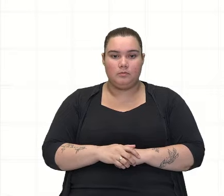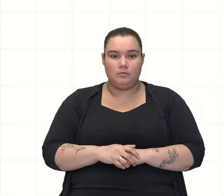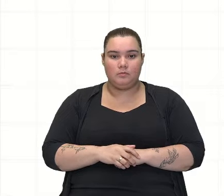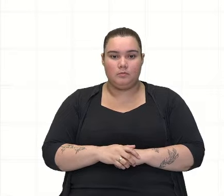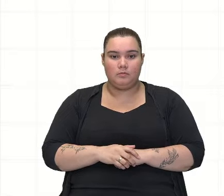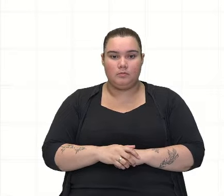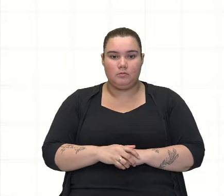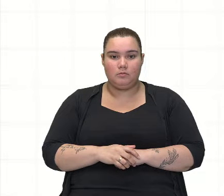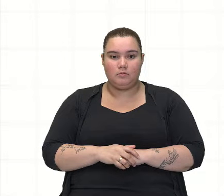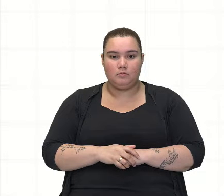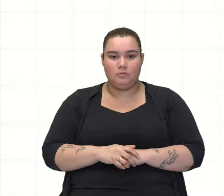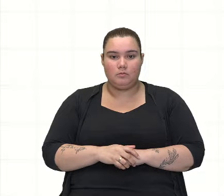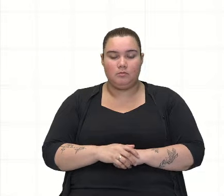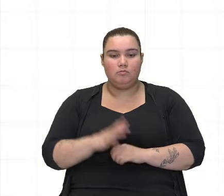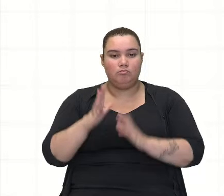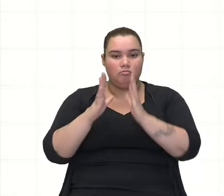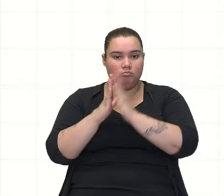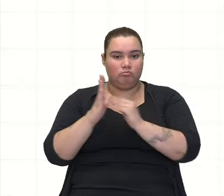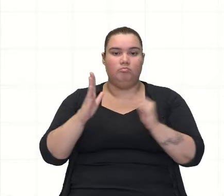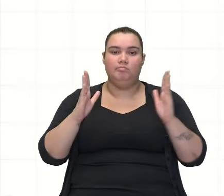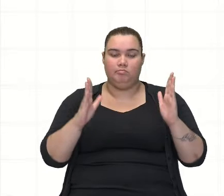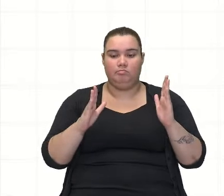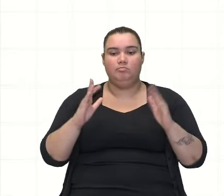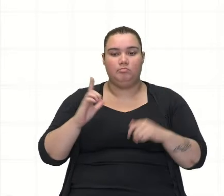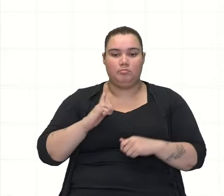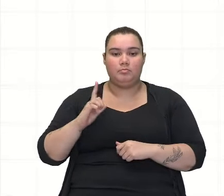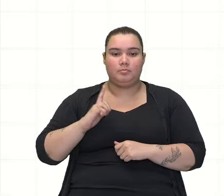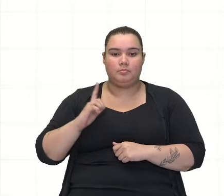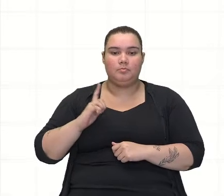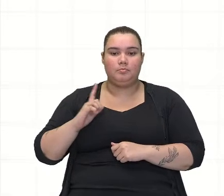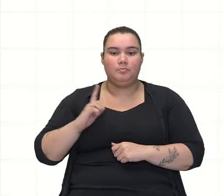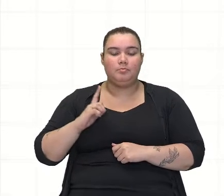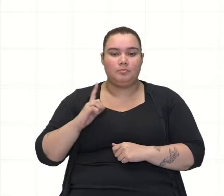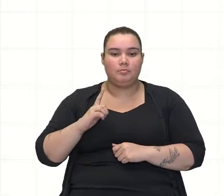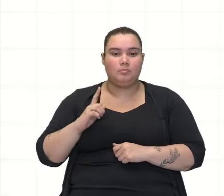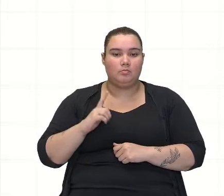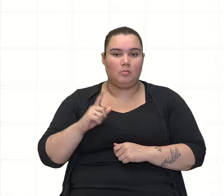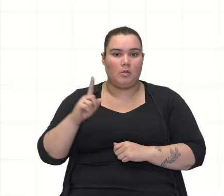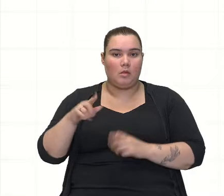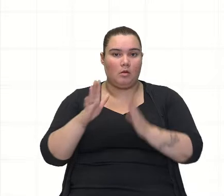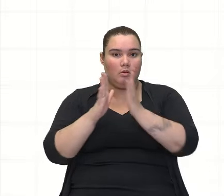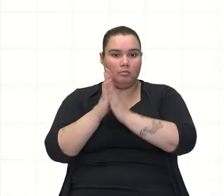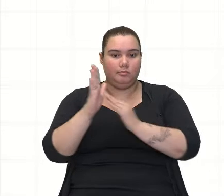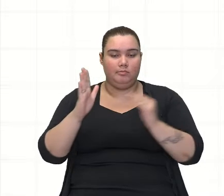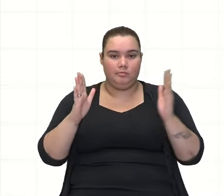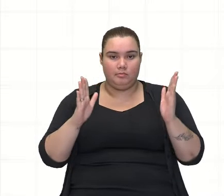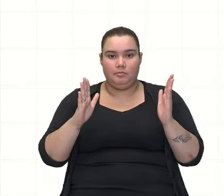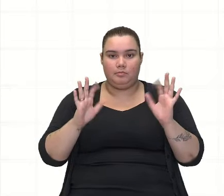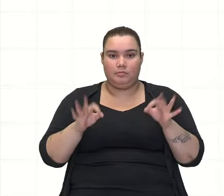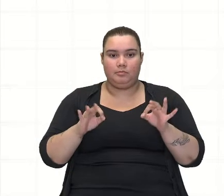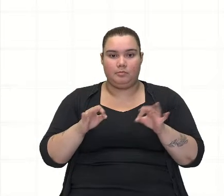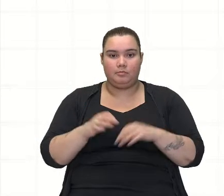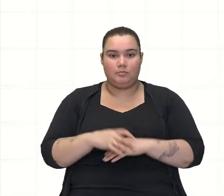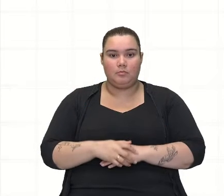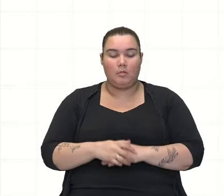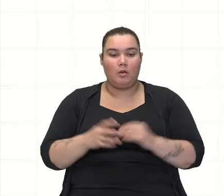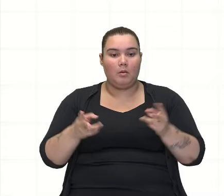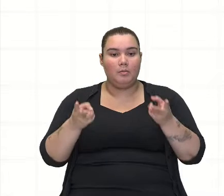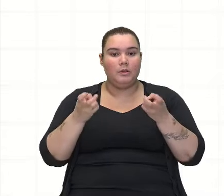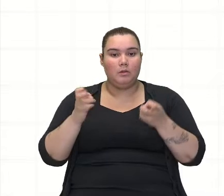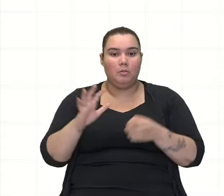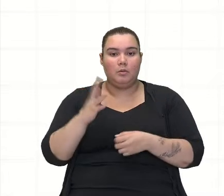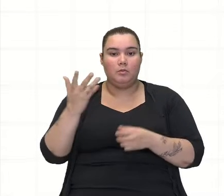ó, o reflexo, né? Temos a nossa aqui, ó, a nossa simetria de reflexão. E vejam o que acontece,